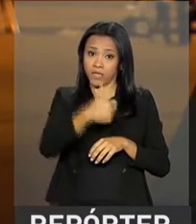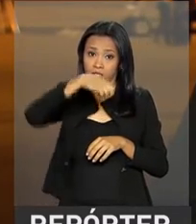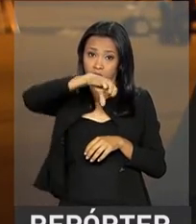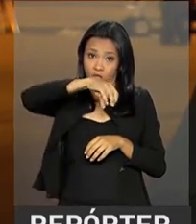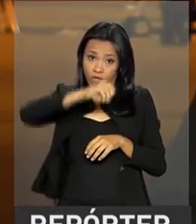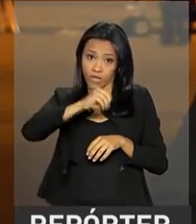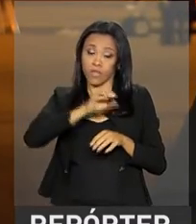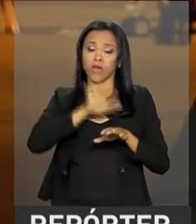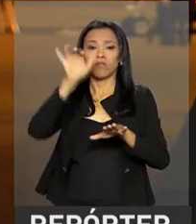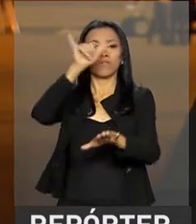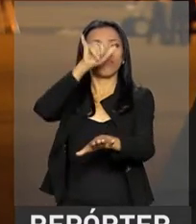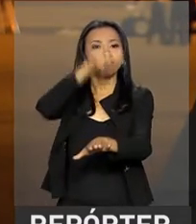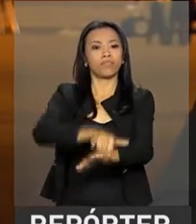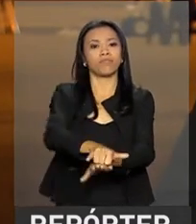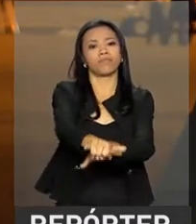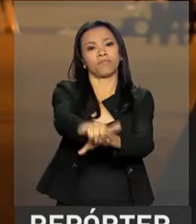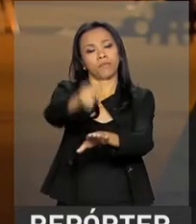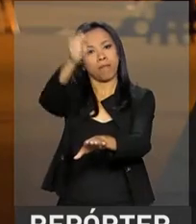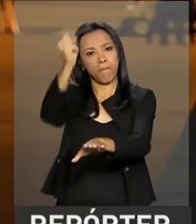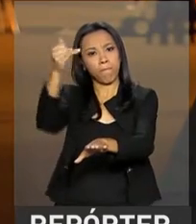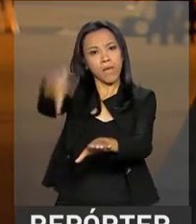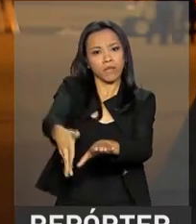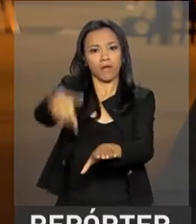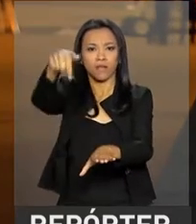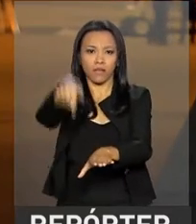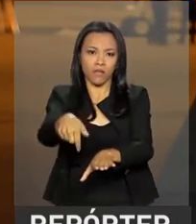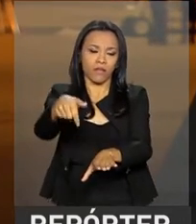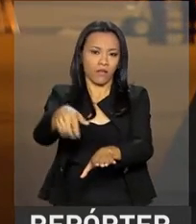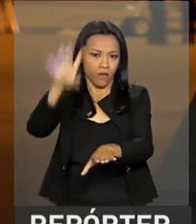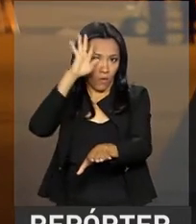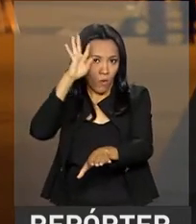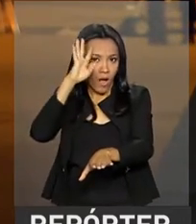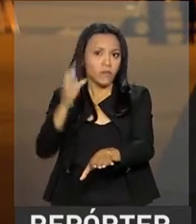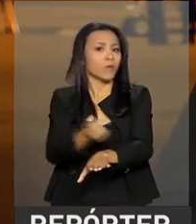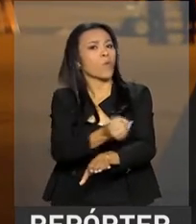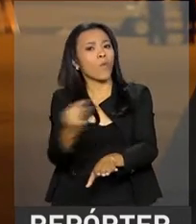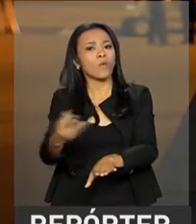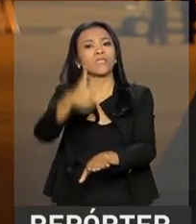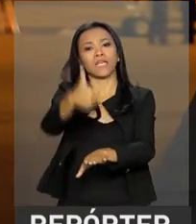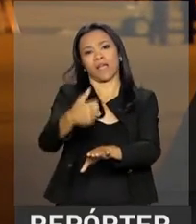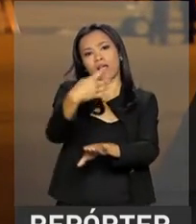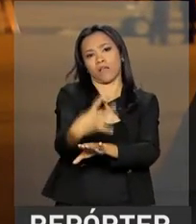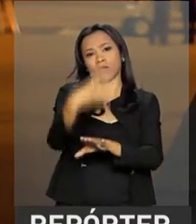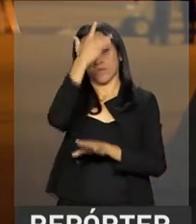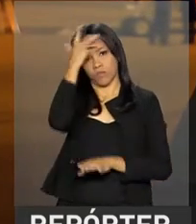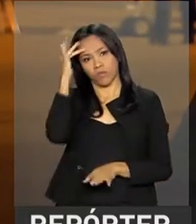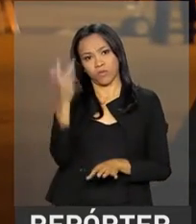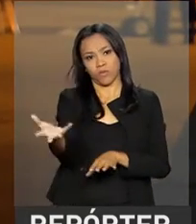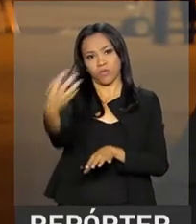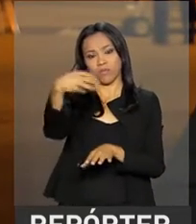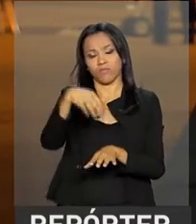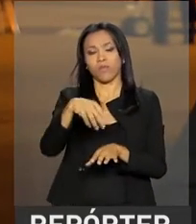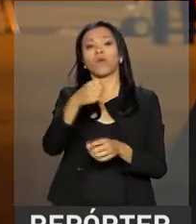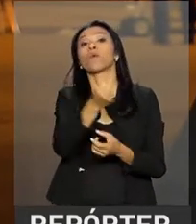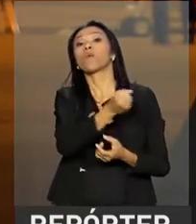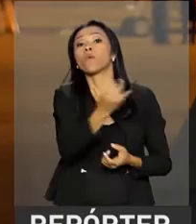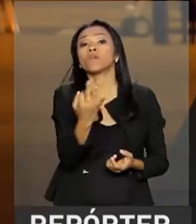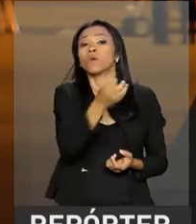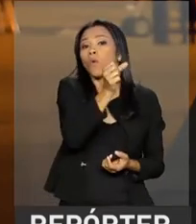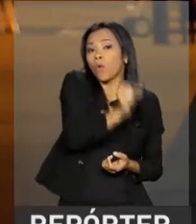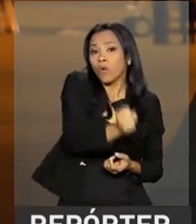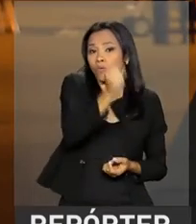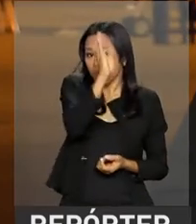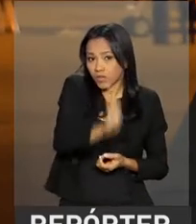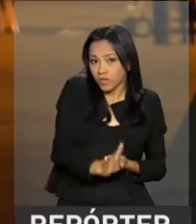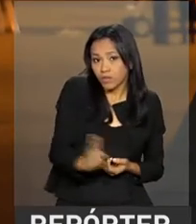de Brasília na madrugada desta quarta-feira, trazendo 14 pessoas a bordo, sendo elas 8